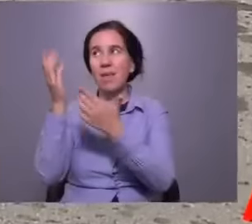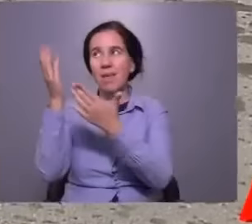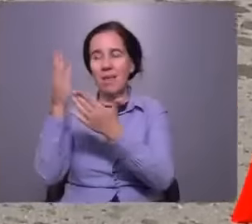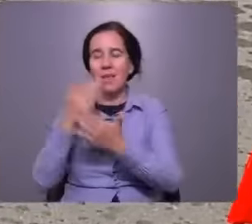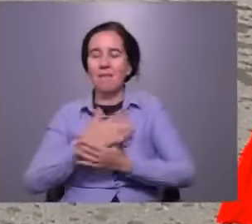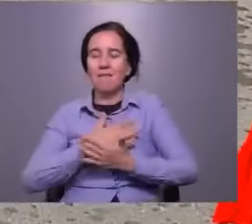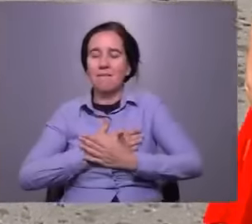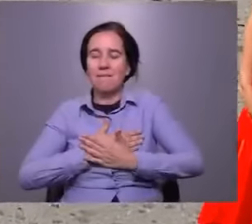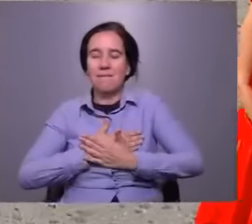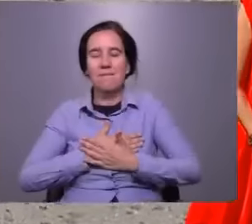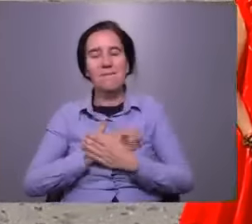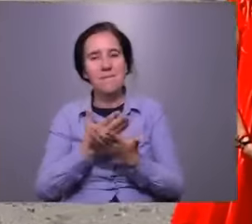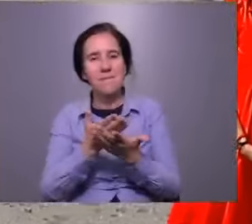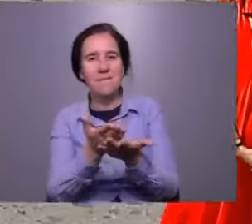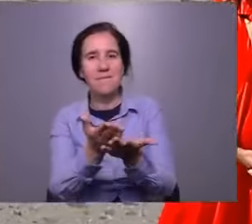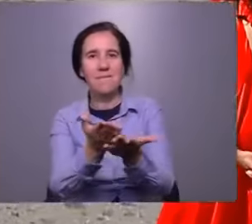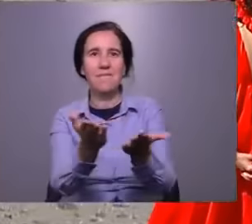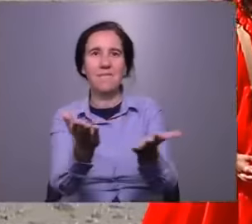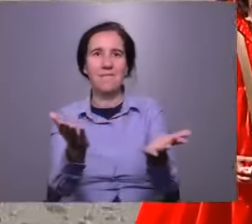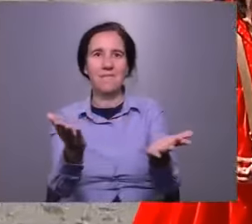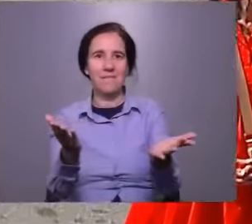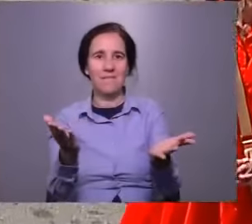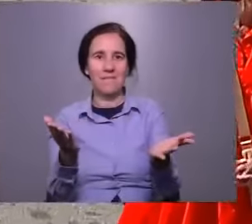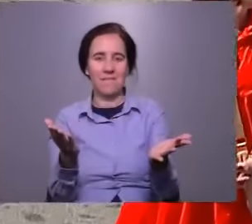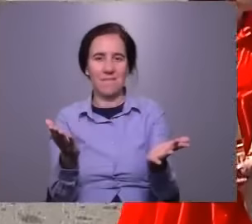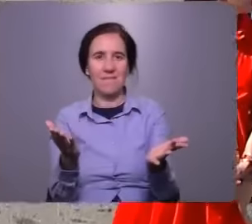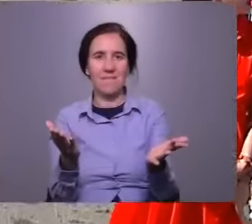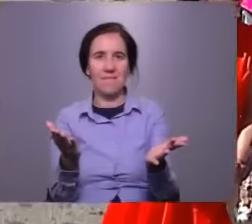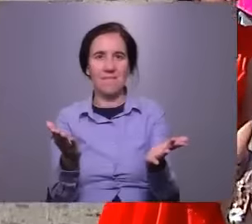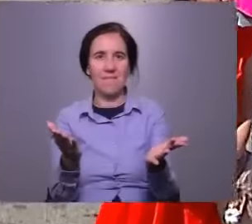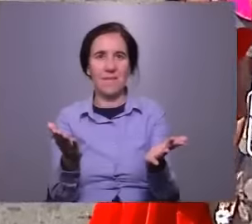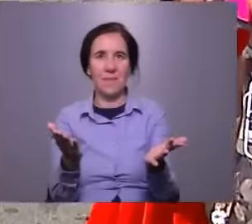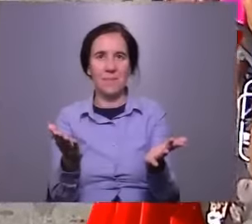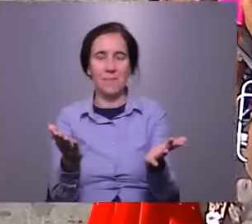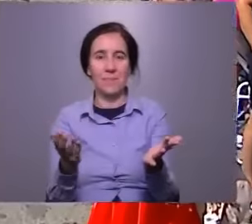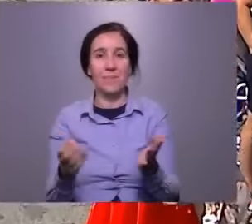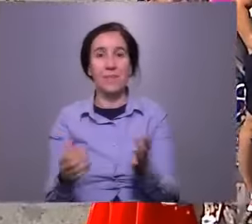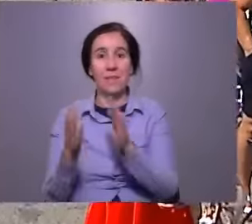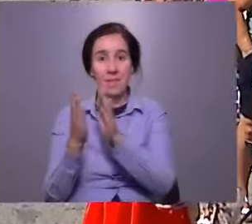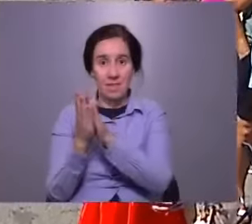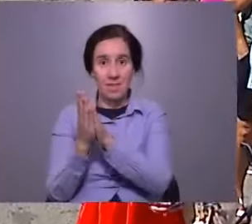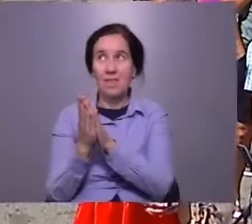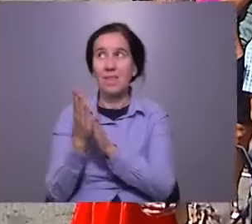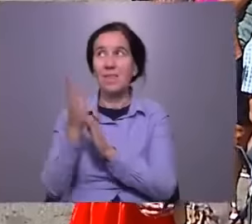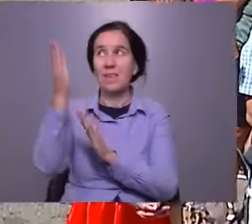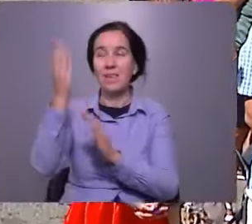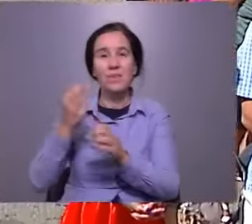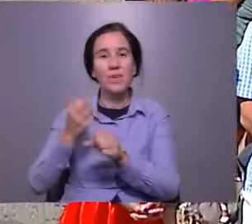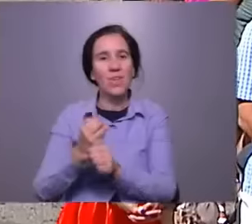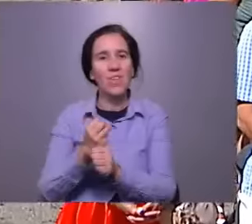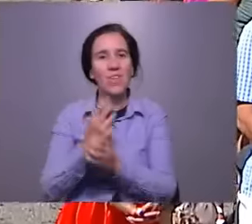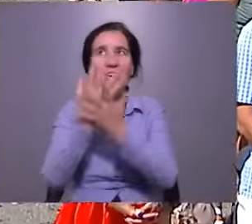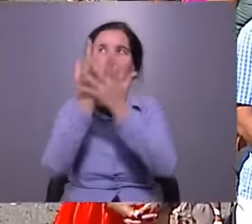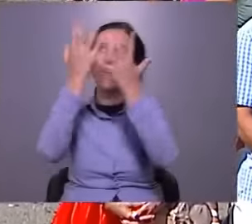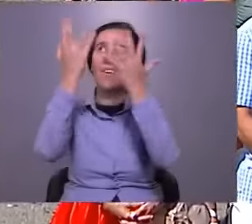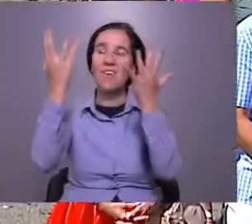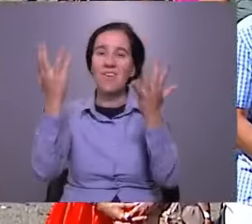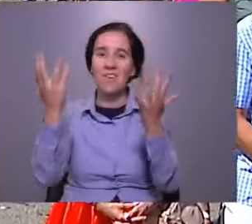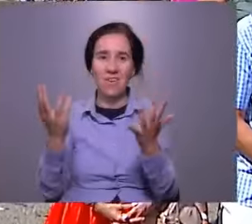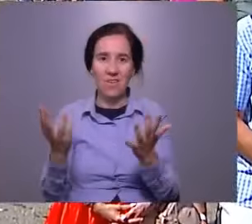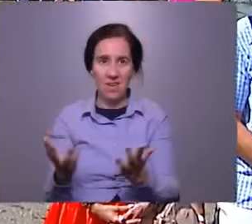Glória a Deus nas alturas e paz na terra